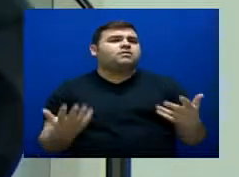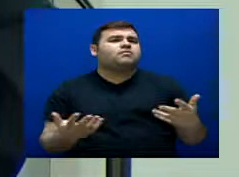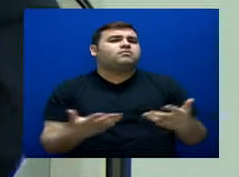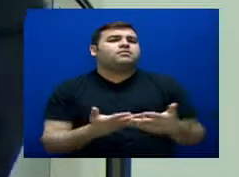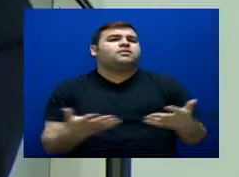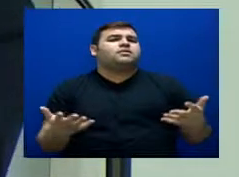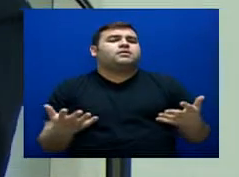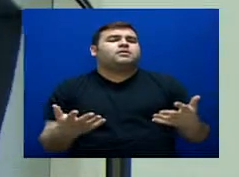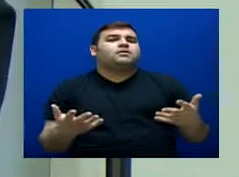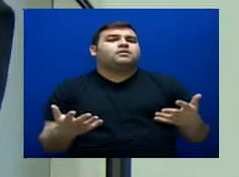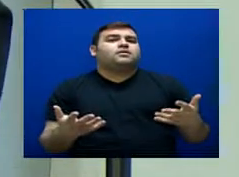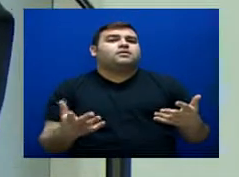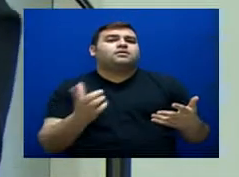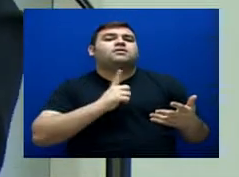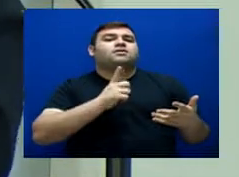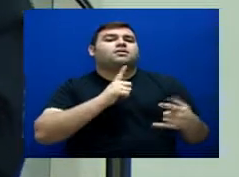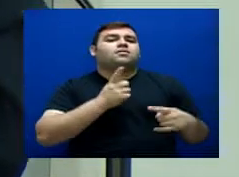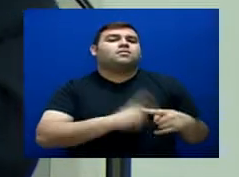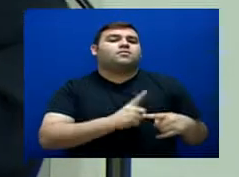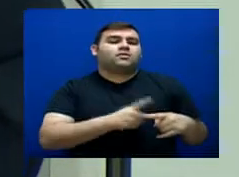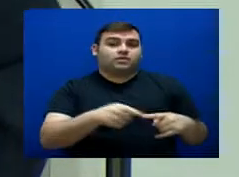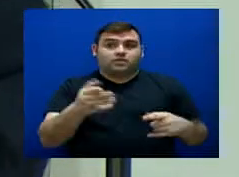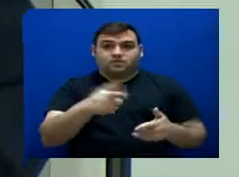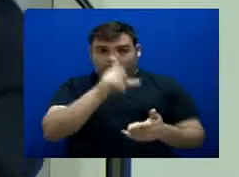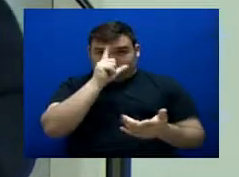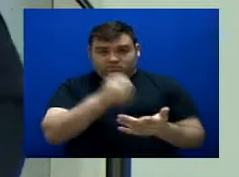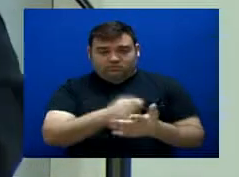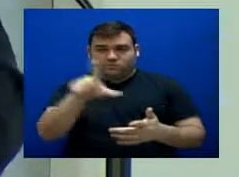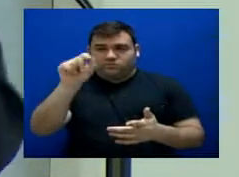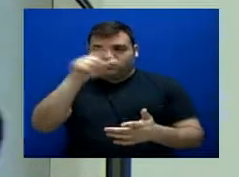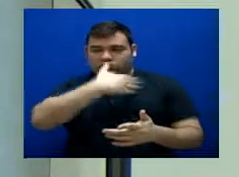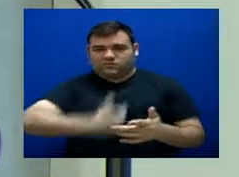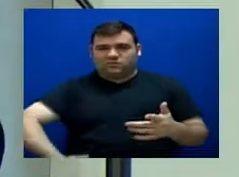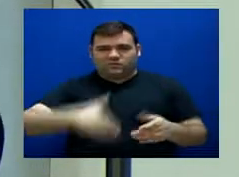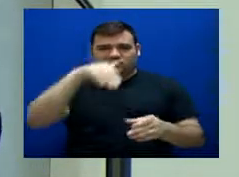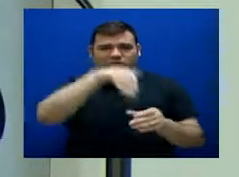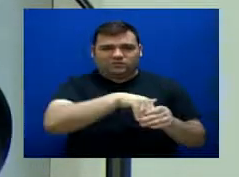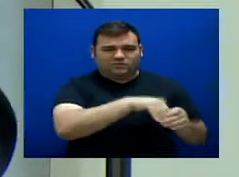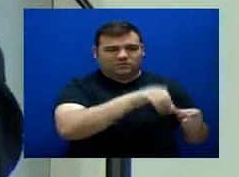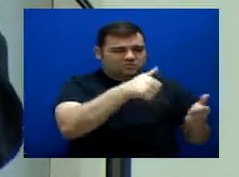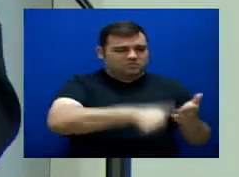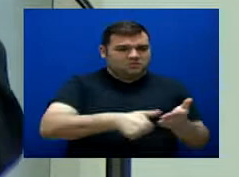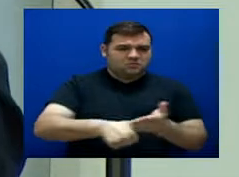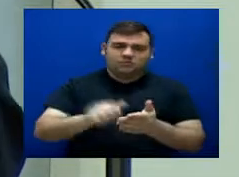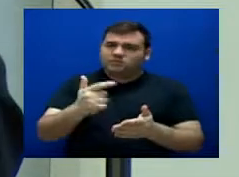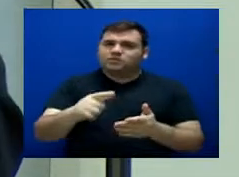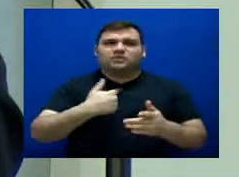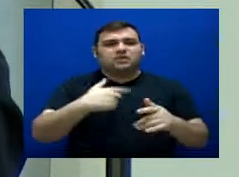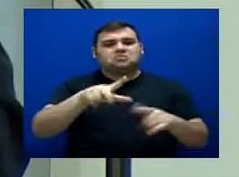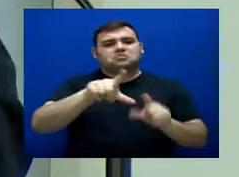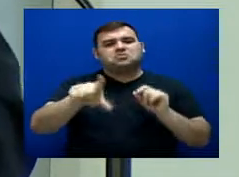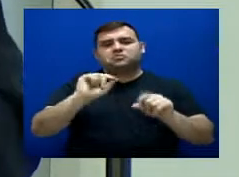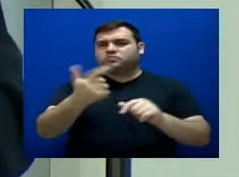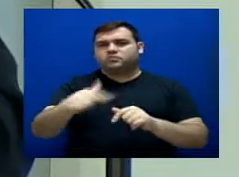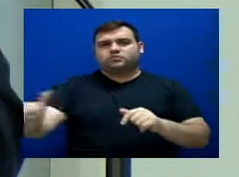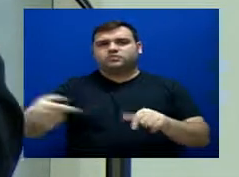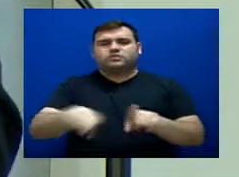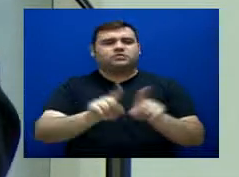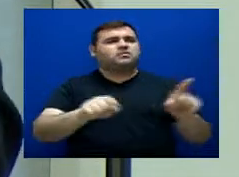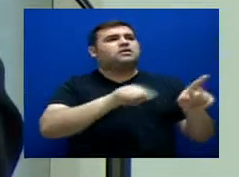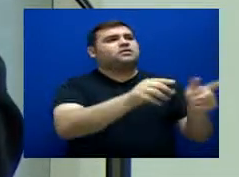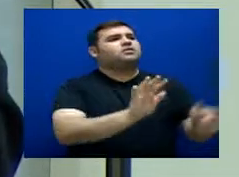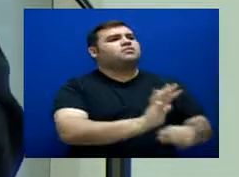não torcem para que, na hora que vocês forem votar, eu não estou aqui pregando política e nem escolhendo candidato, não. E nem